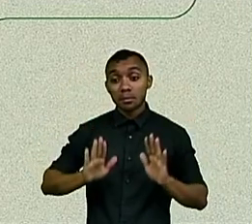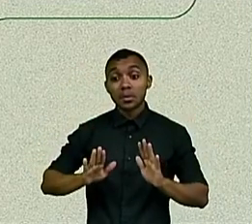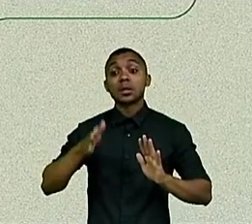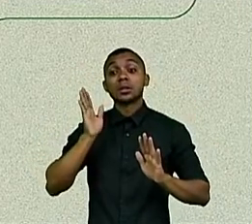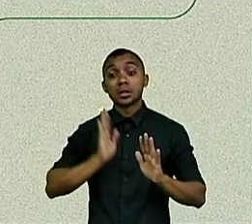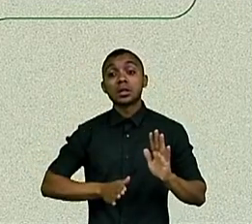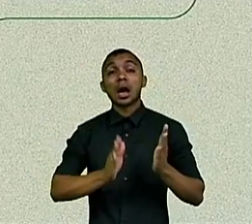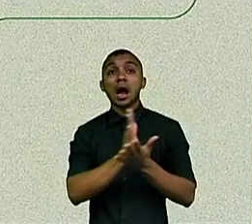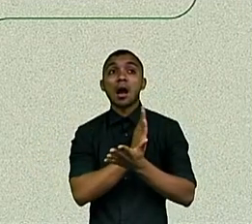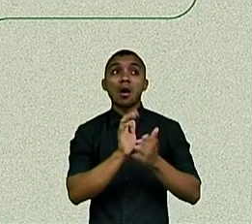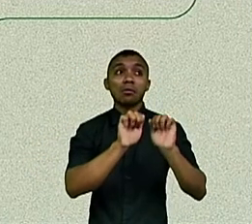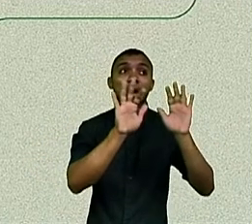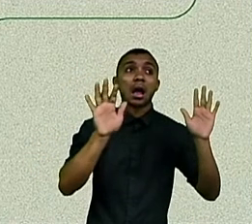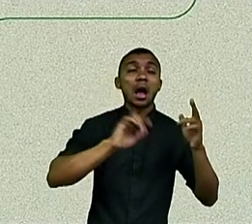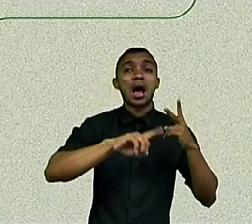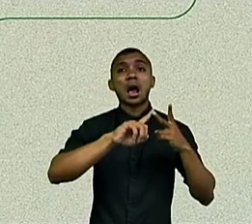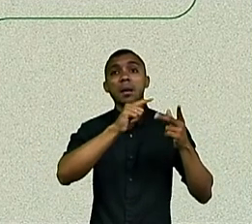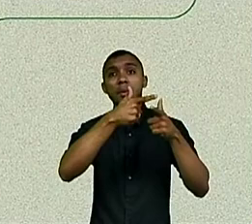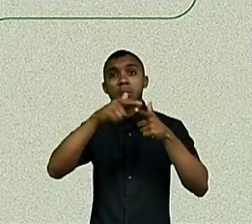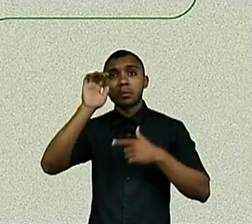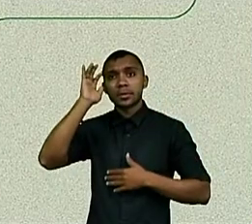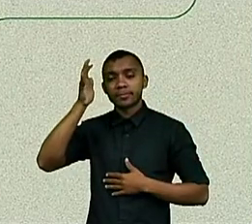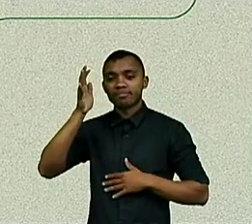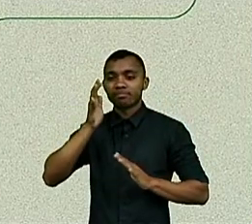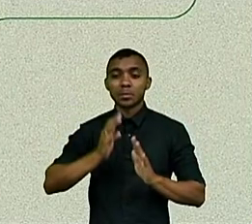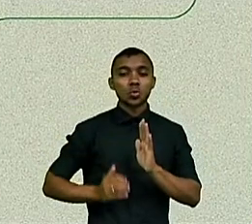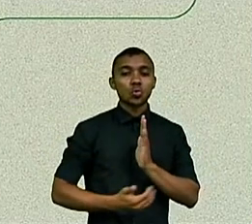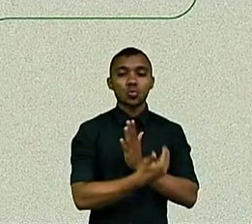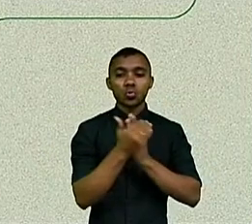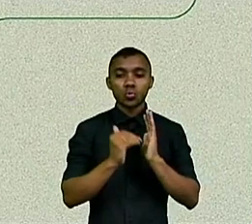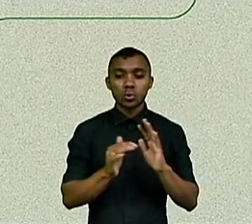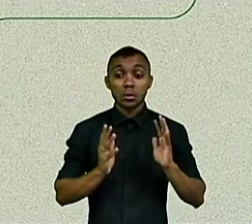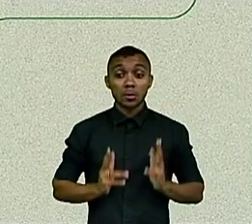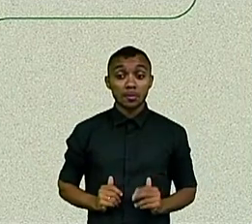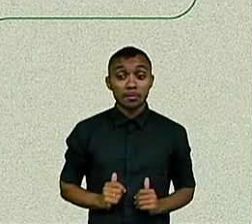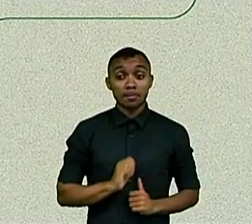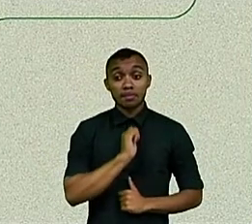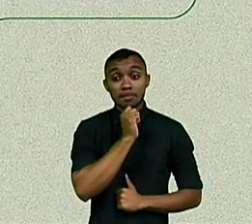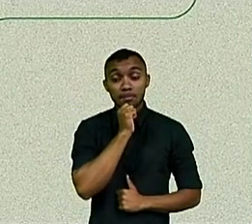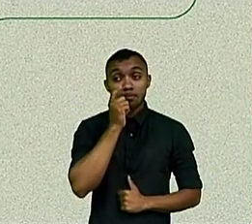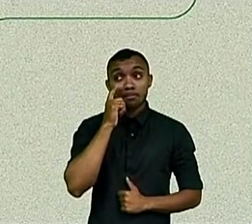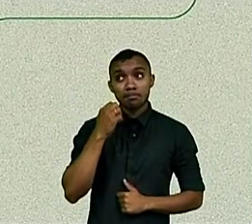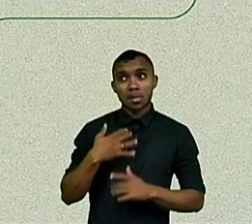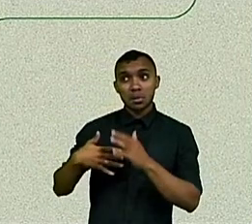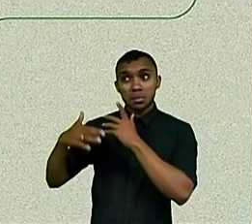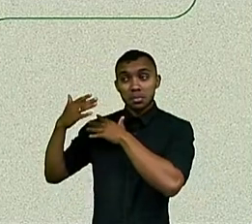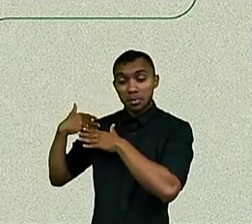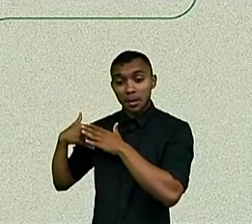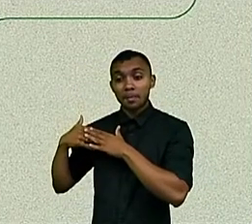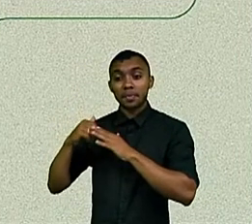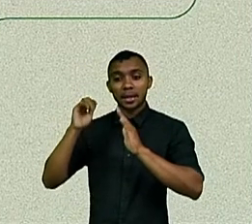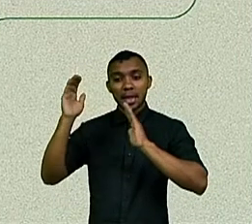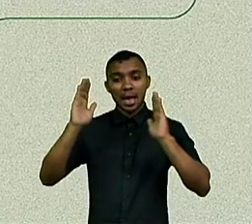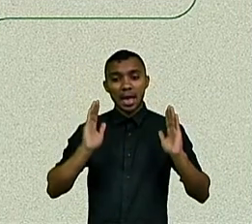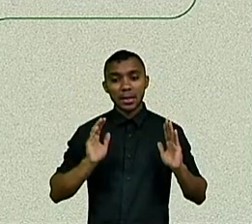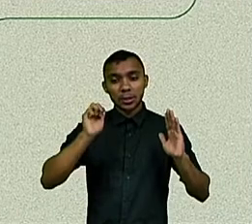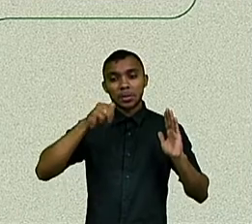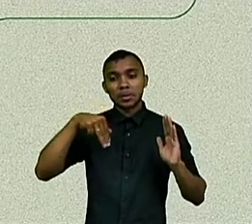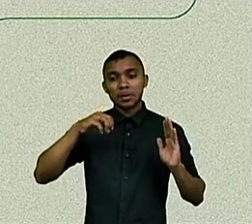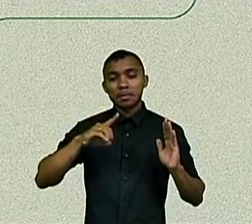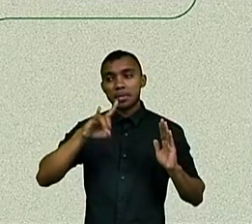muito problema foi resolvido mas nem todos da mesma forma que na idade média idade das Trevas você vai